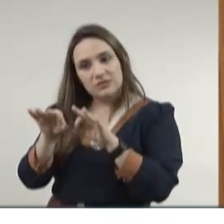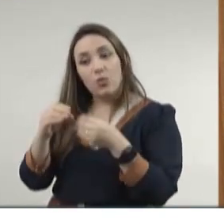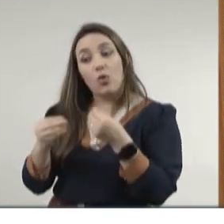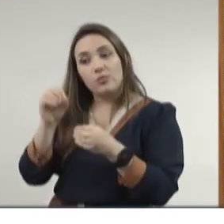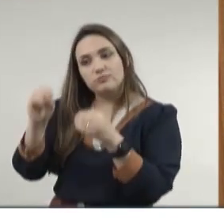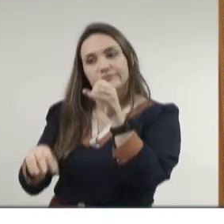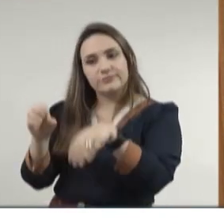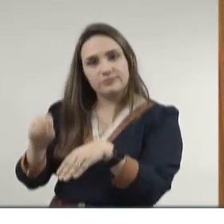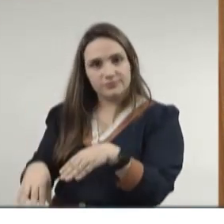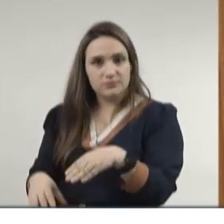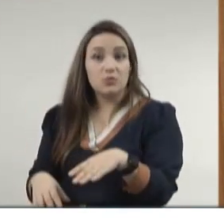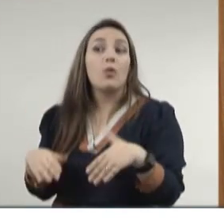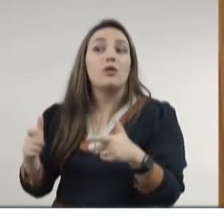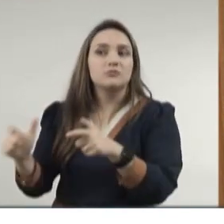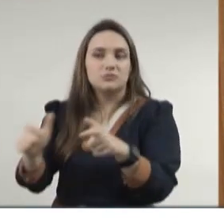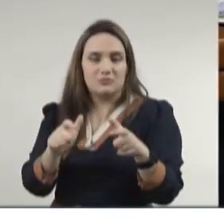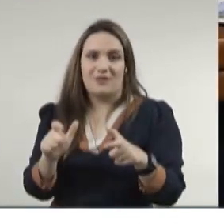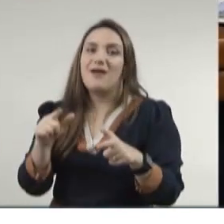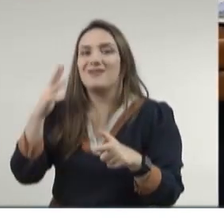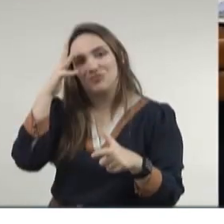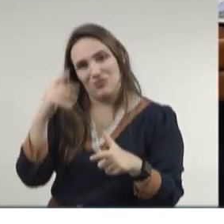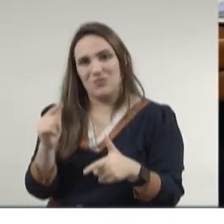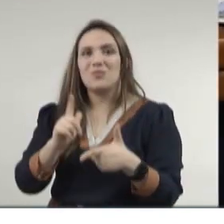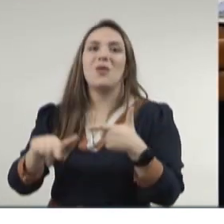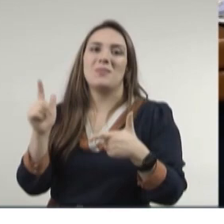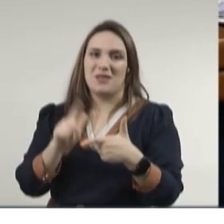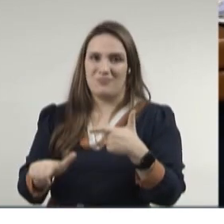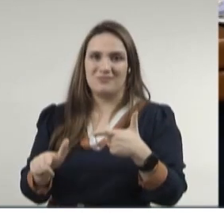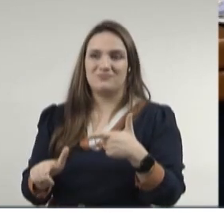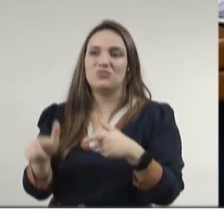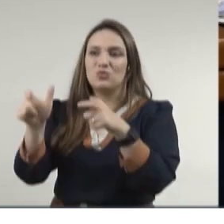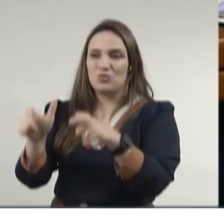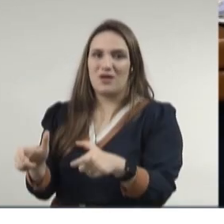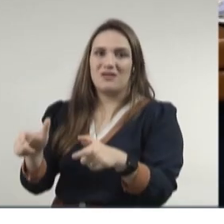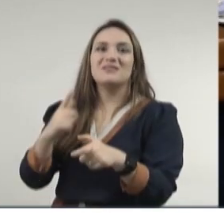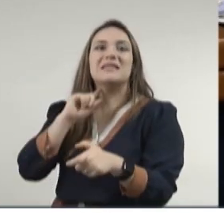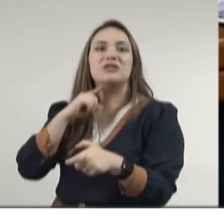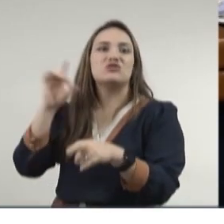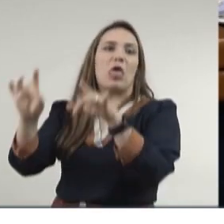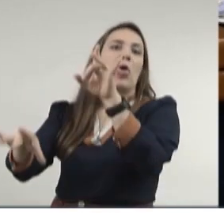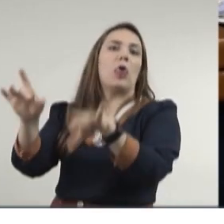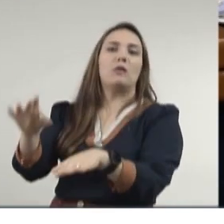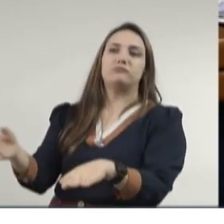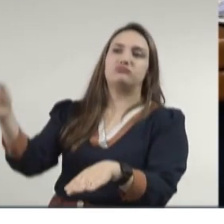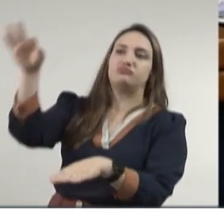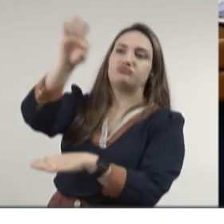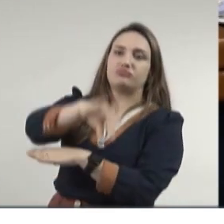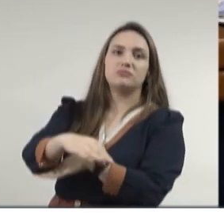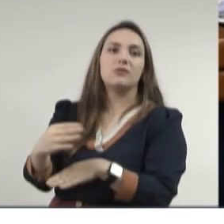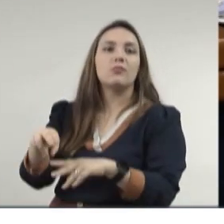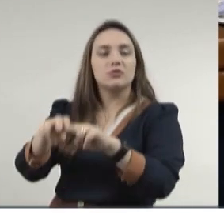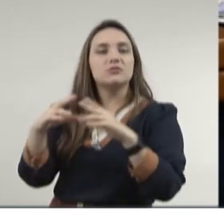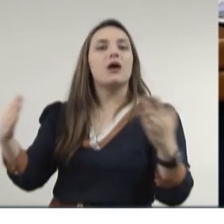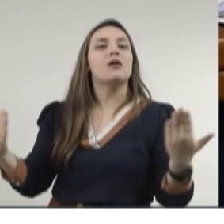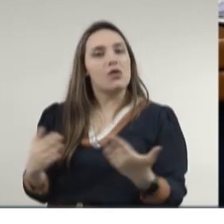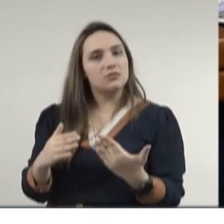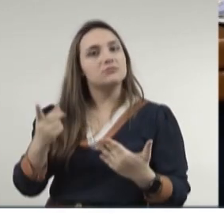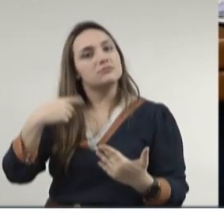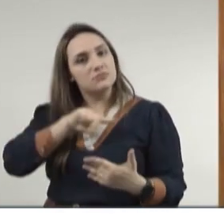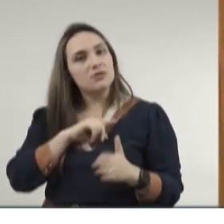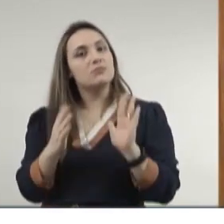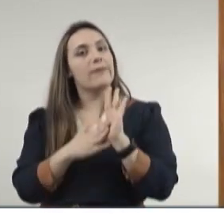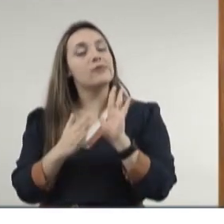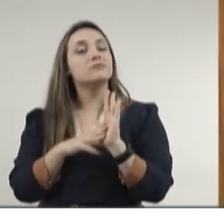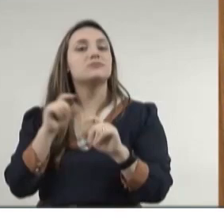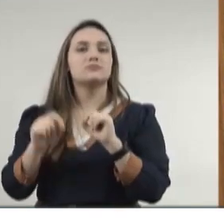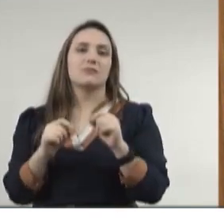item que resolveu o problema dos lixões. E agora nós estamos propondo aqui nessa comissão